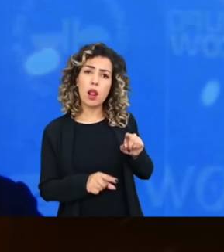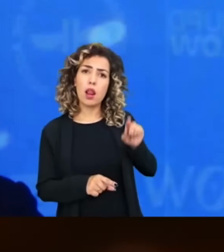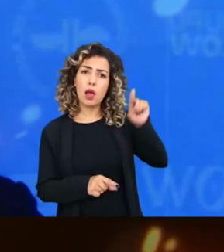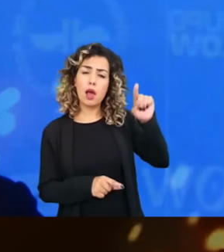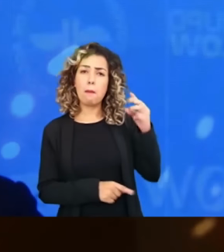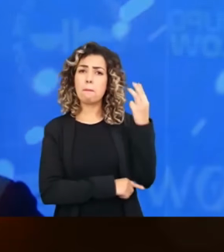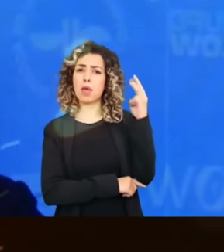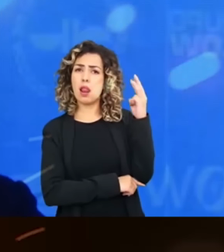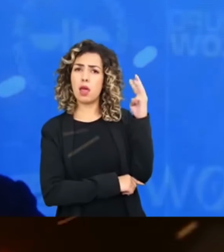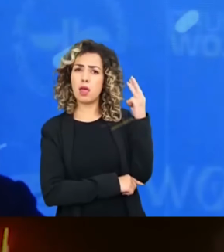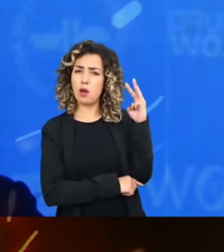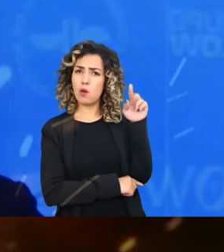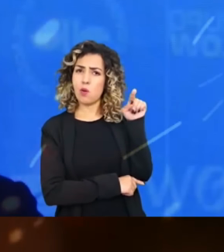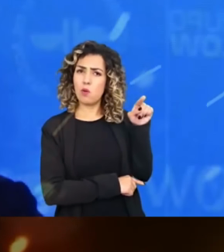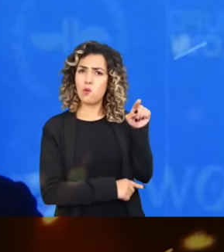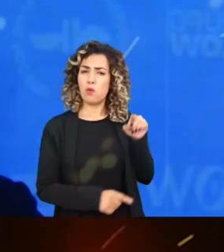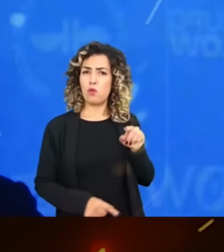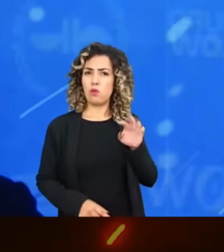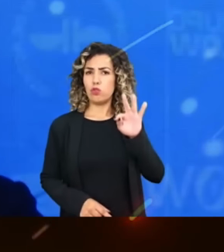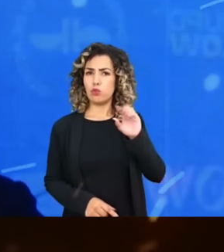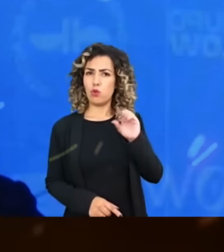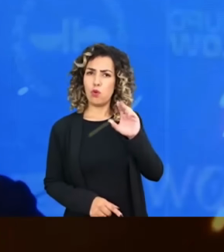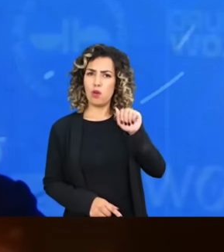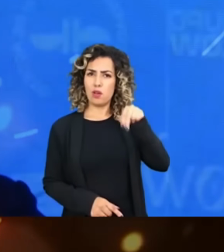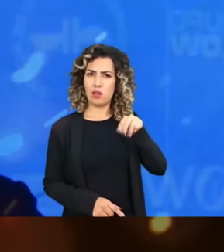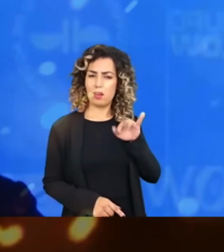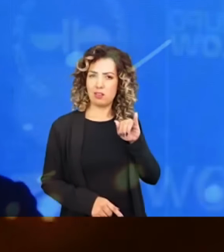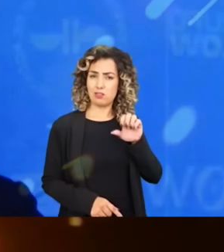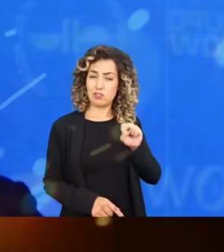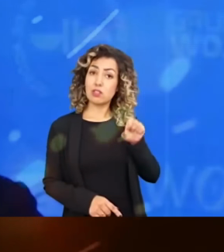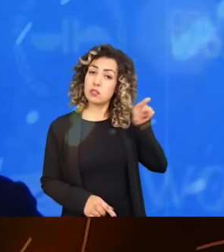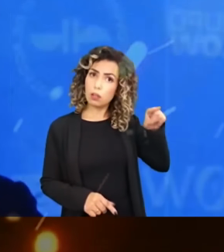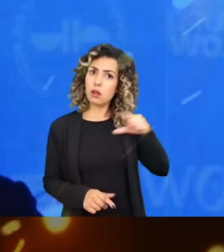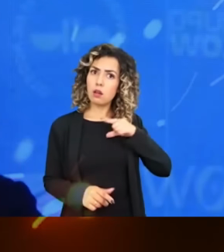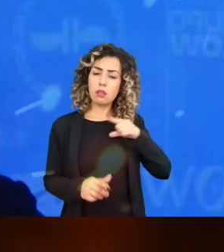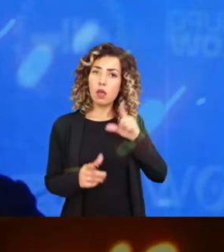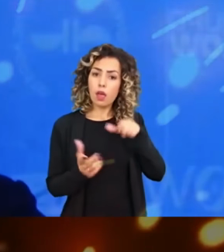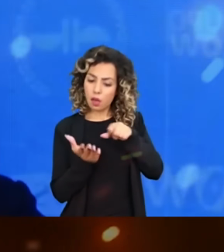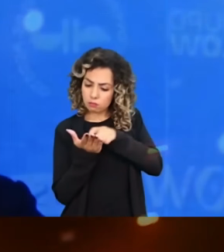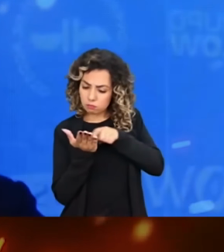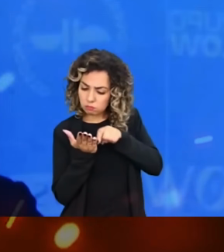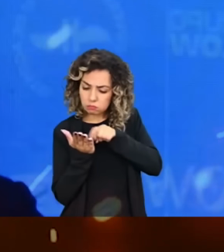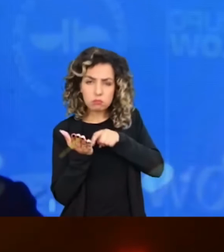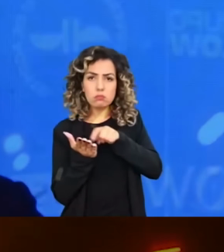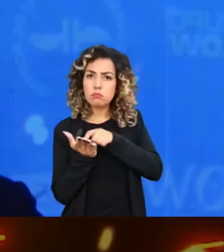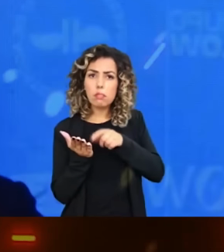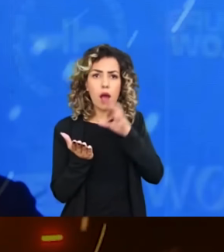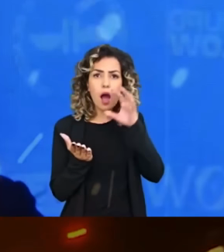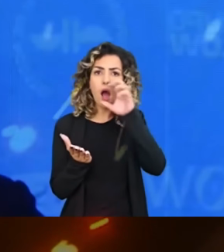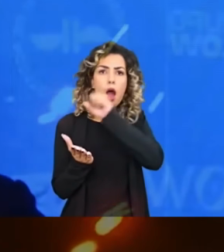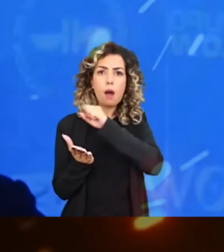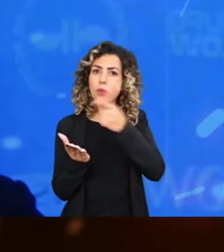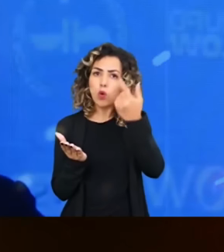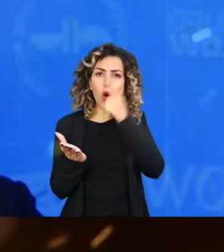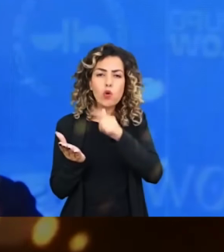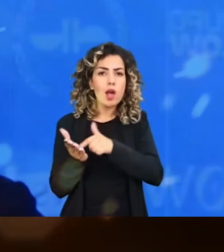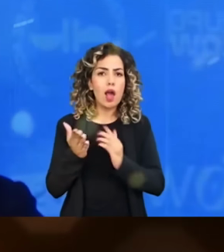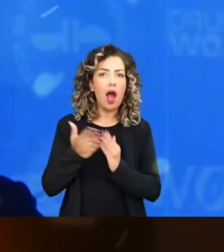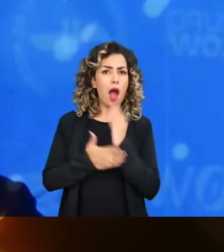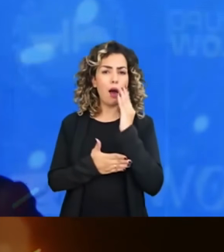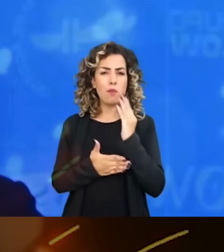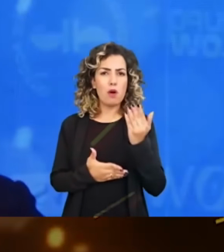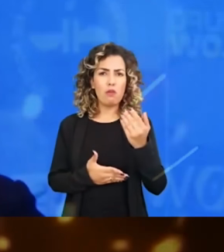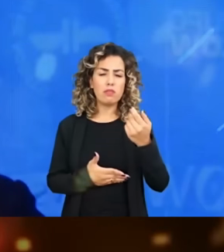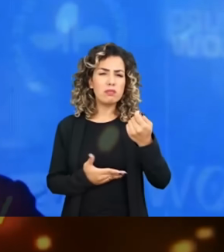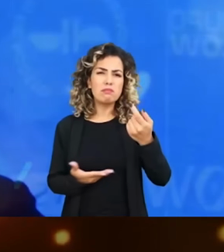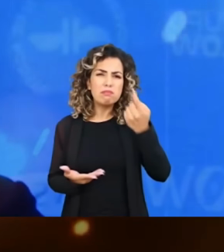regras de construção e alvará de construção digital tudo sai de um dia dia para outro você não tem também essa máfia